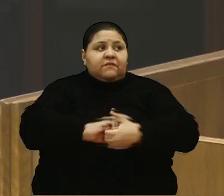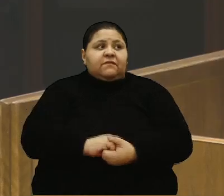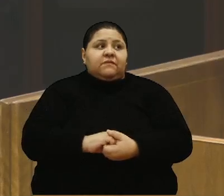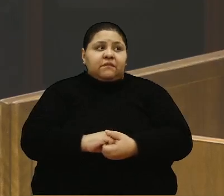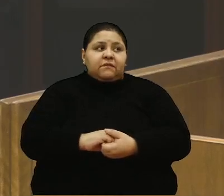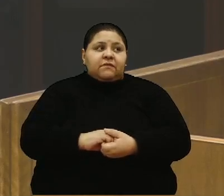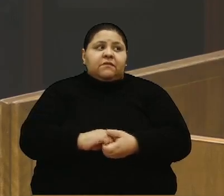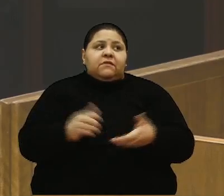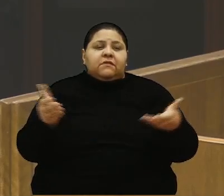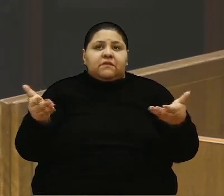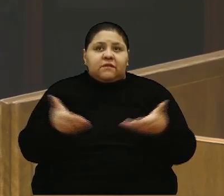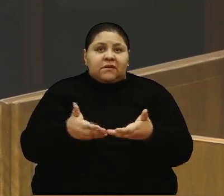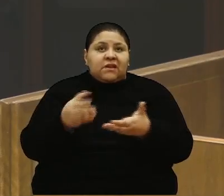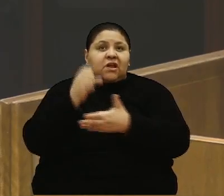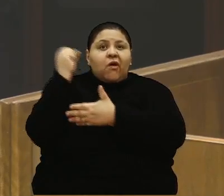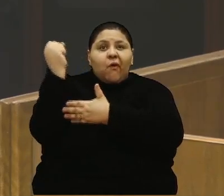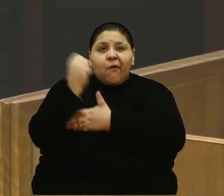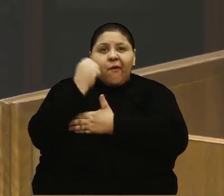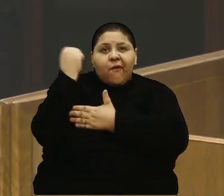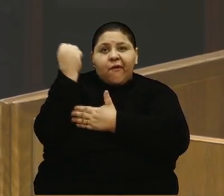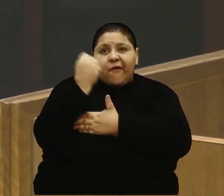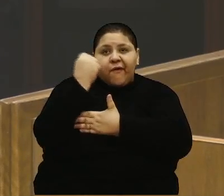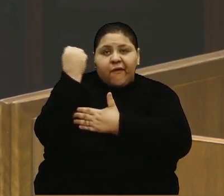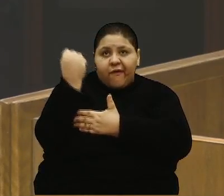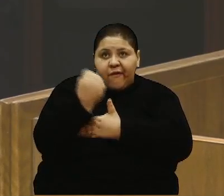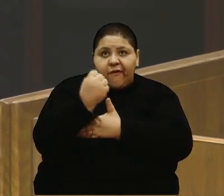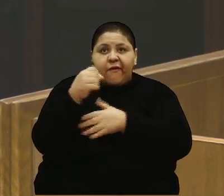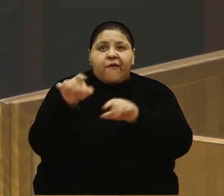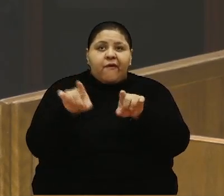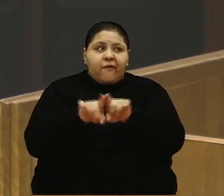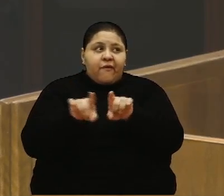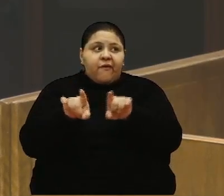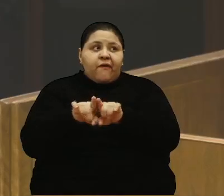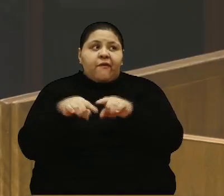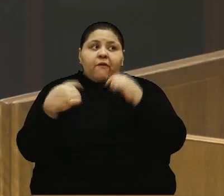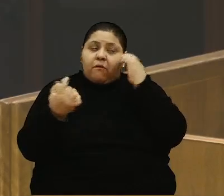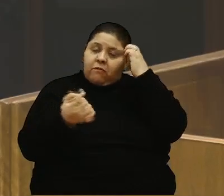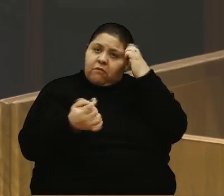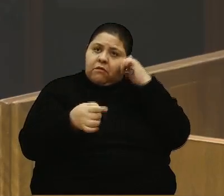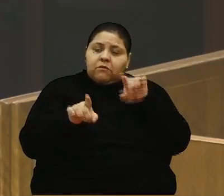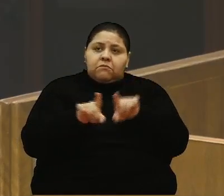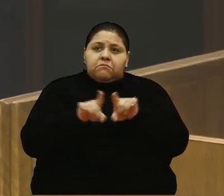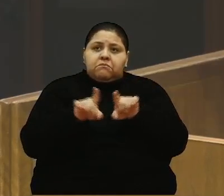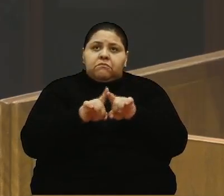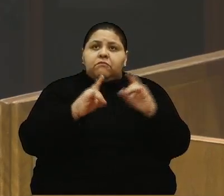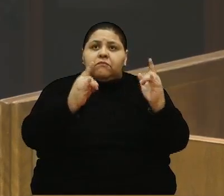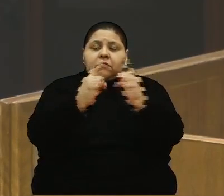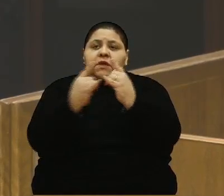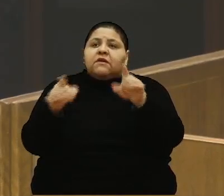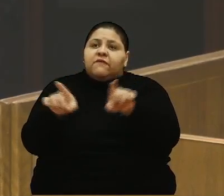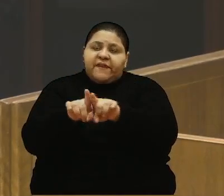Olhem bem a gravidade do que eu estou dizendo aqui para vocês. O Instituto